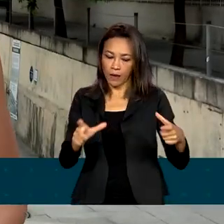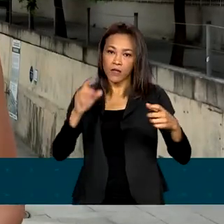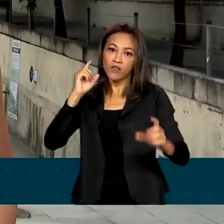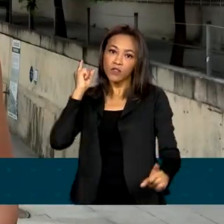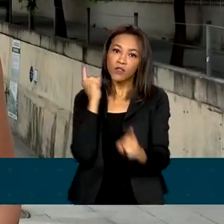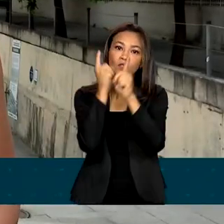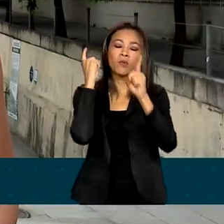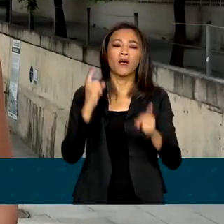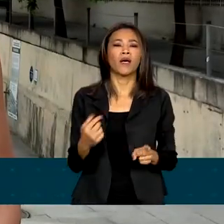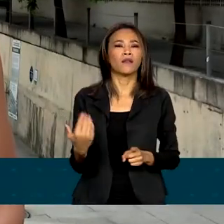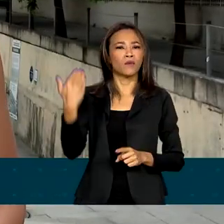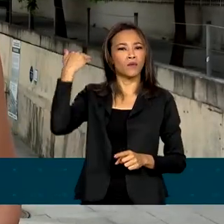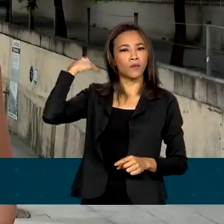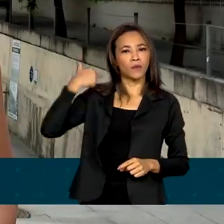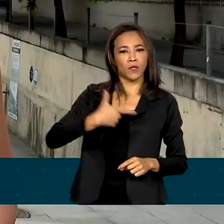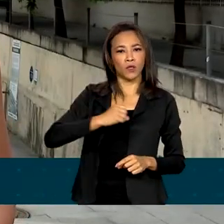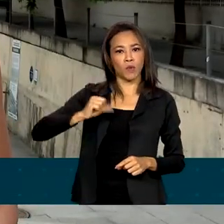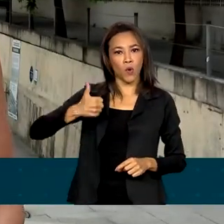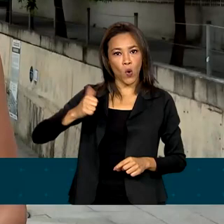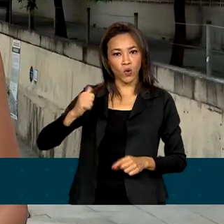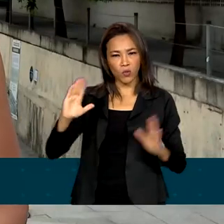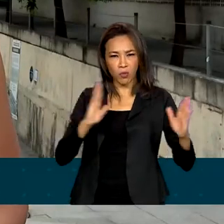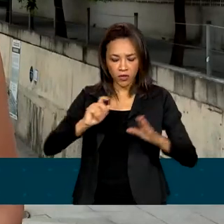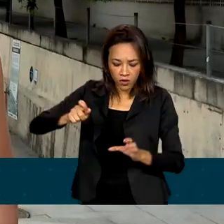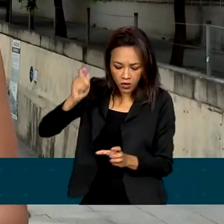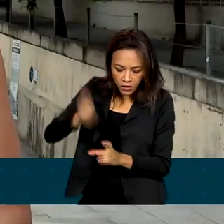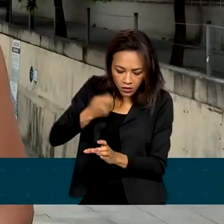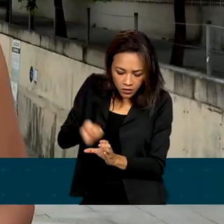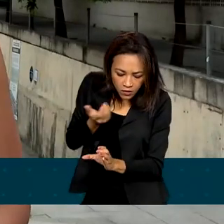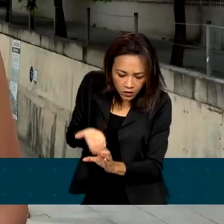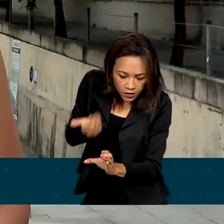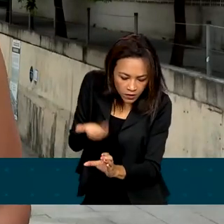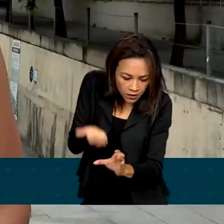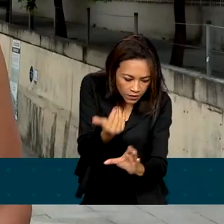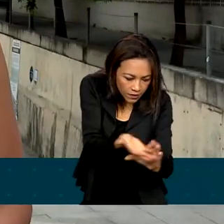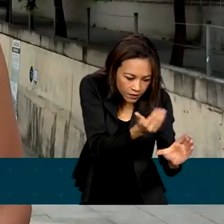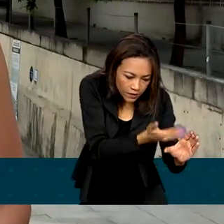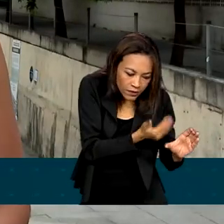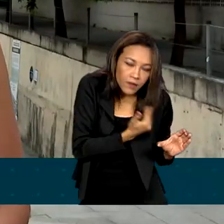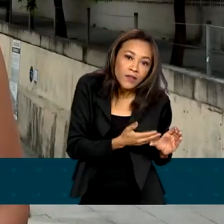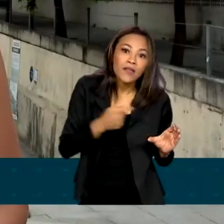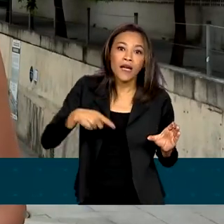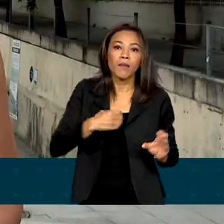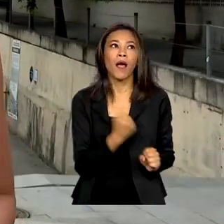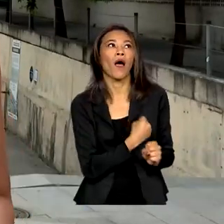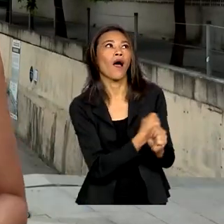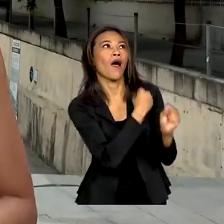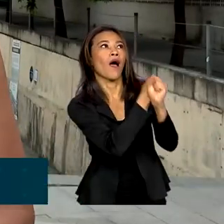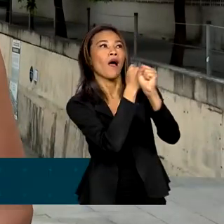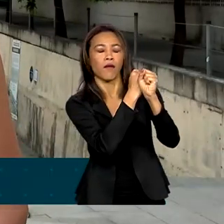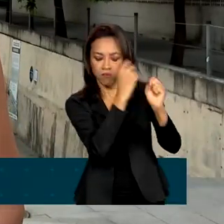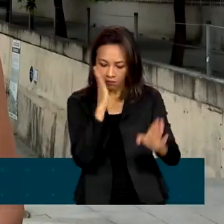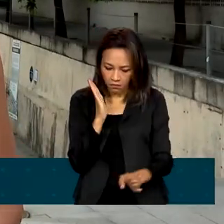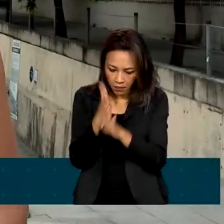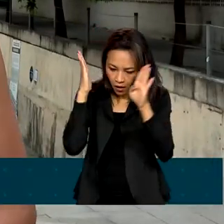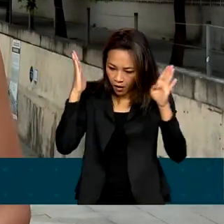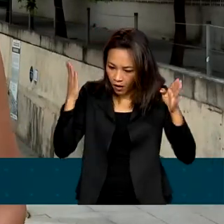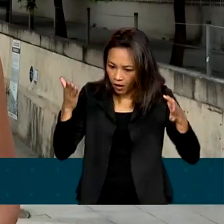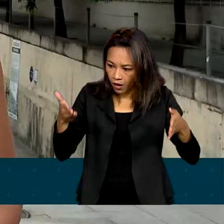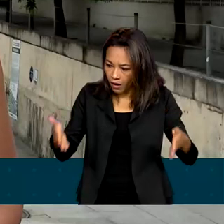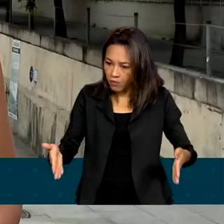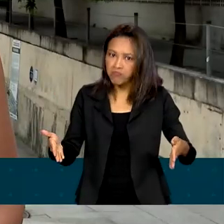2011, durante as escavações para a revitalização da região portuária do Rio de Janeiro. Um ano depois,